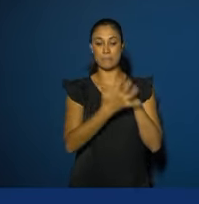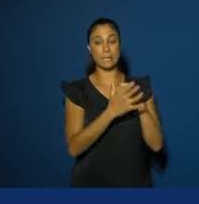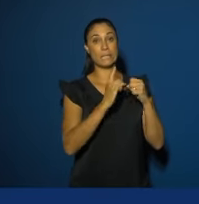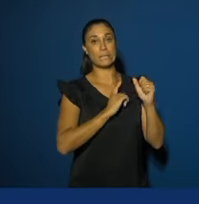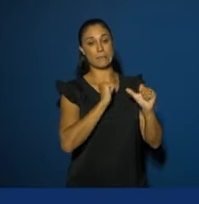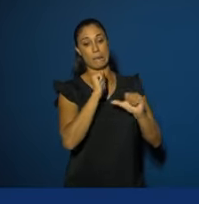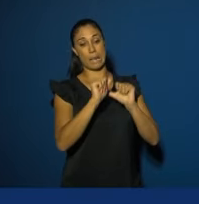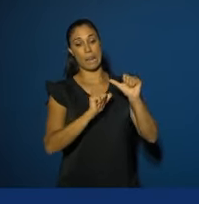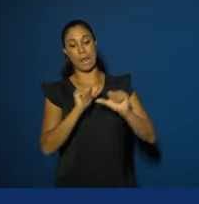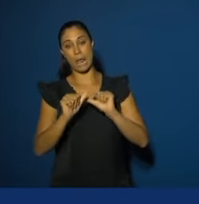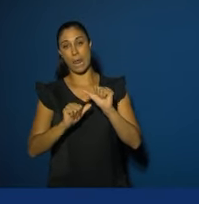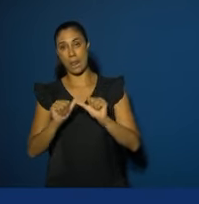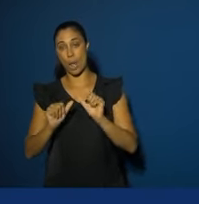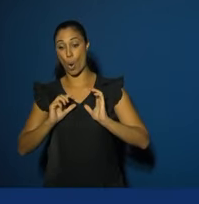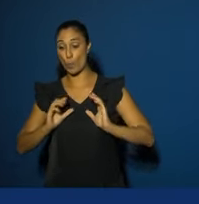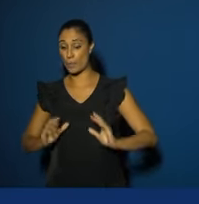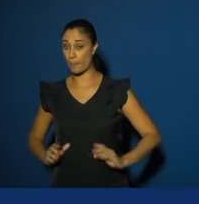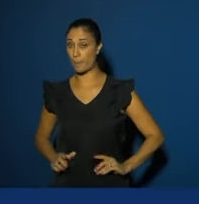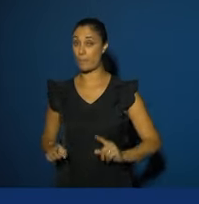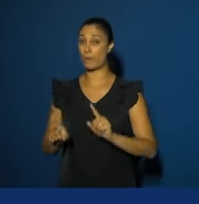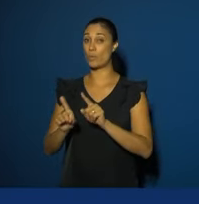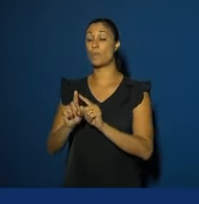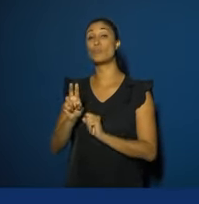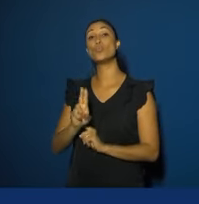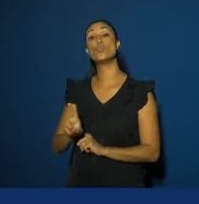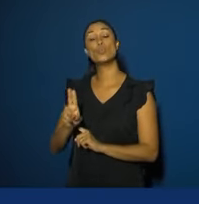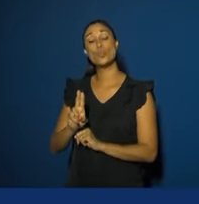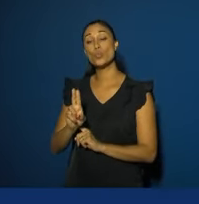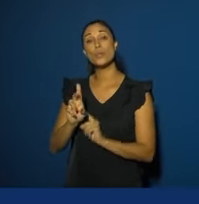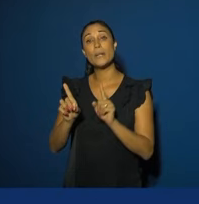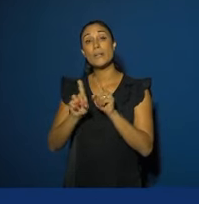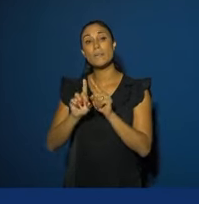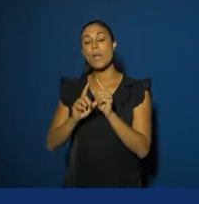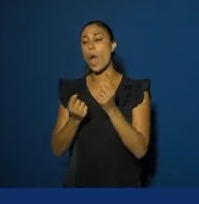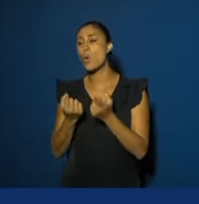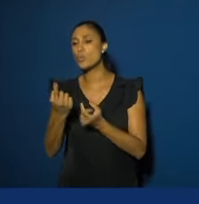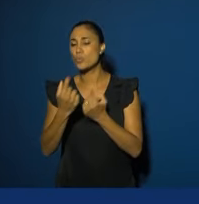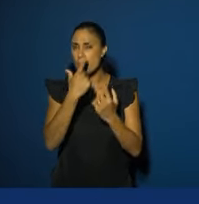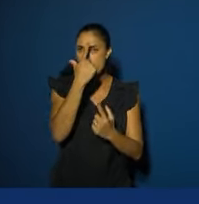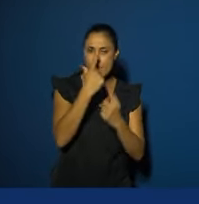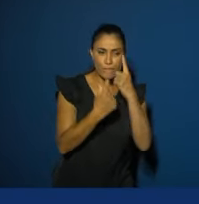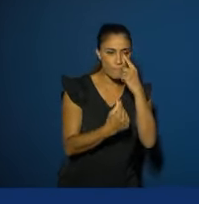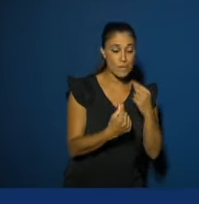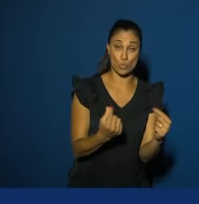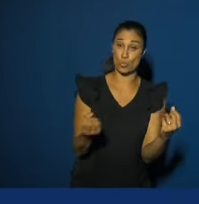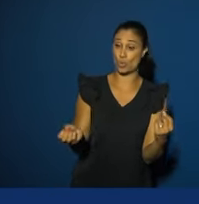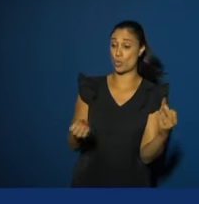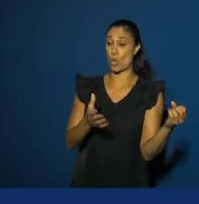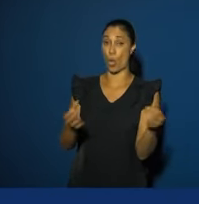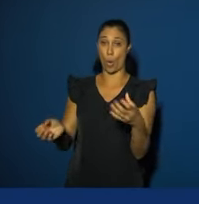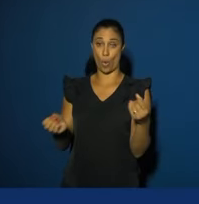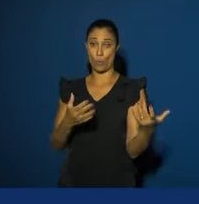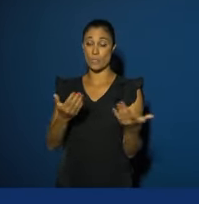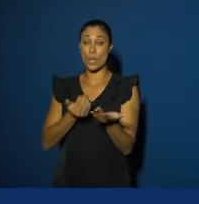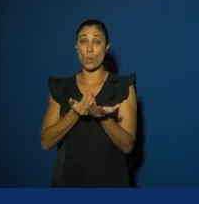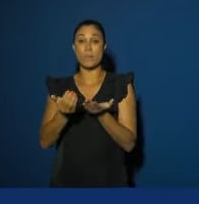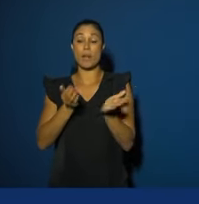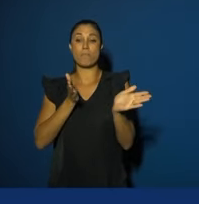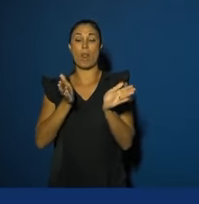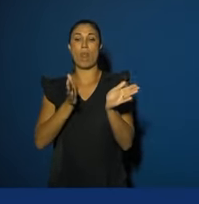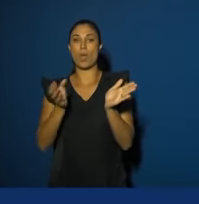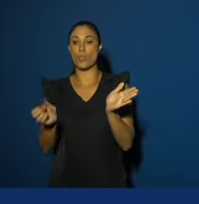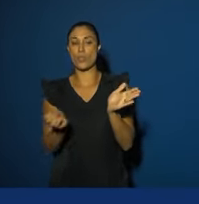padrão de consumo eh e ao mesmo tempo né Eh a alguns perfis de consumidor novos né que começaram a acessar algumas